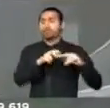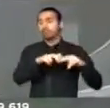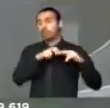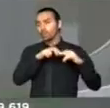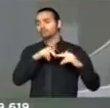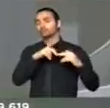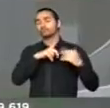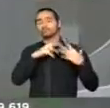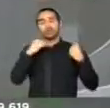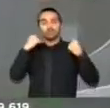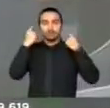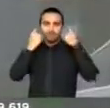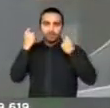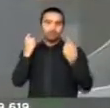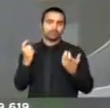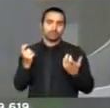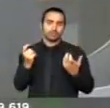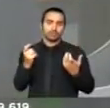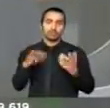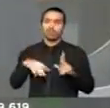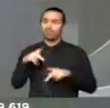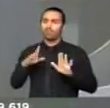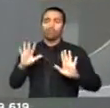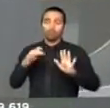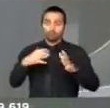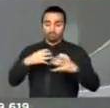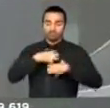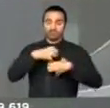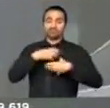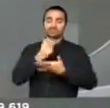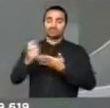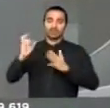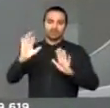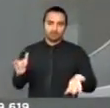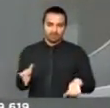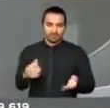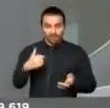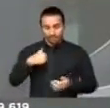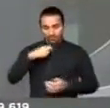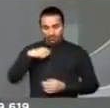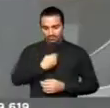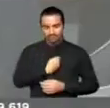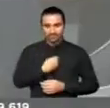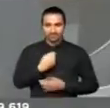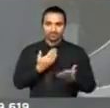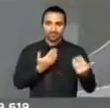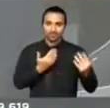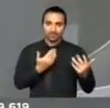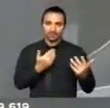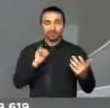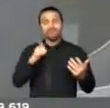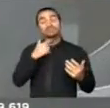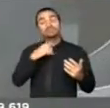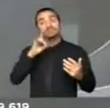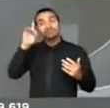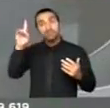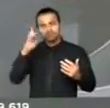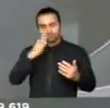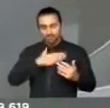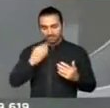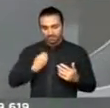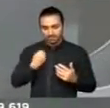está acontecendo. O povo já impeachmentou. Eu, como jovem, se Deus me permitir o curso natural da